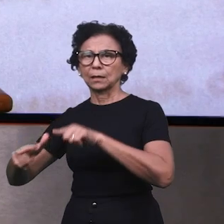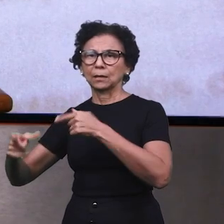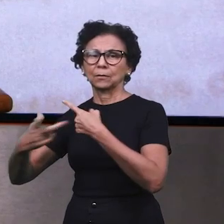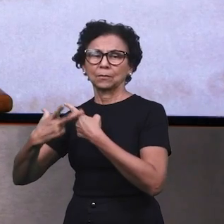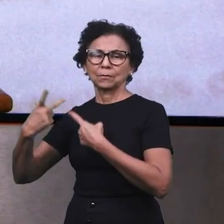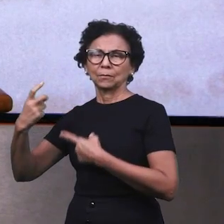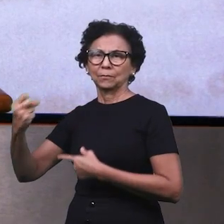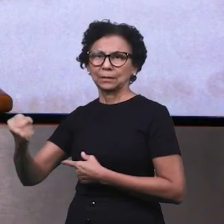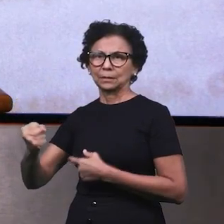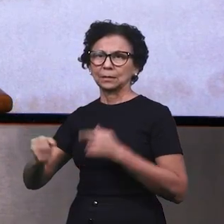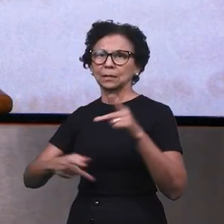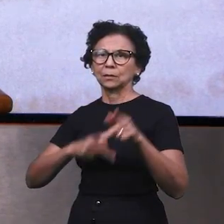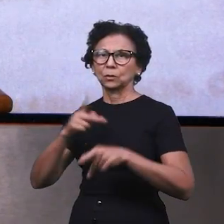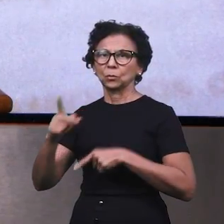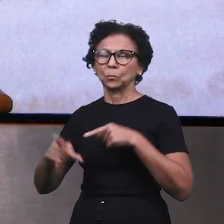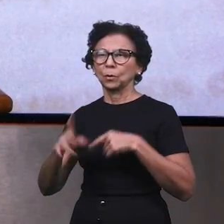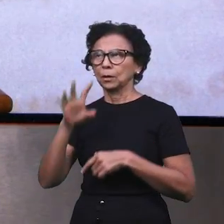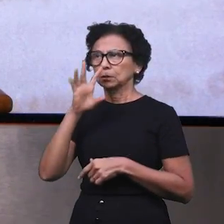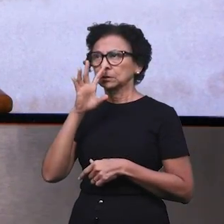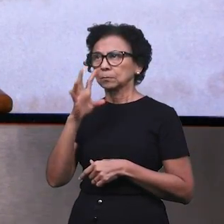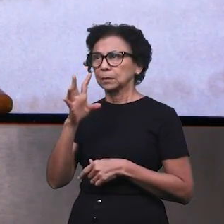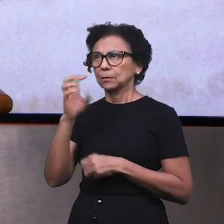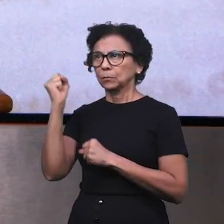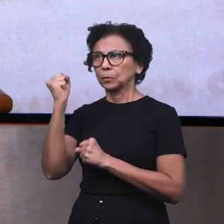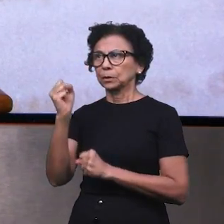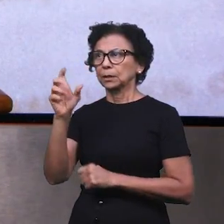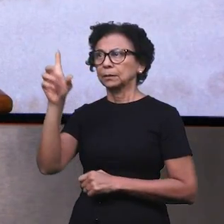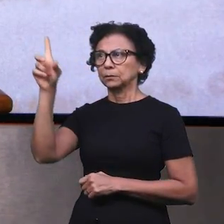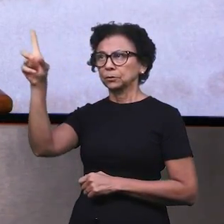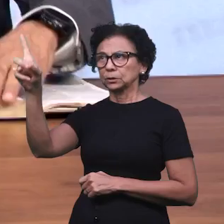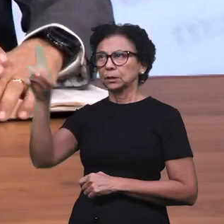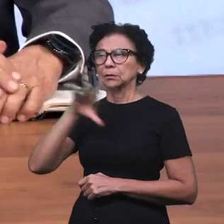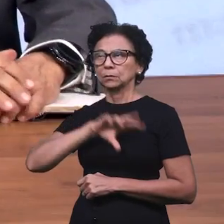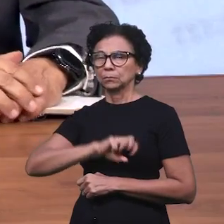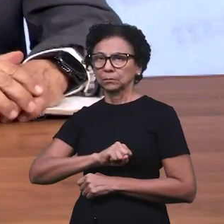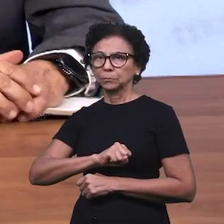e a extensão do seu amor.